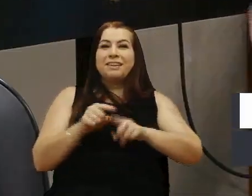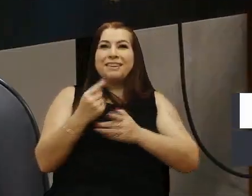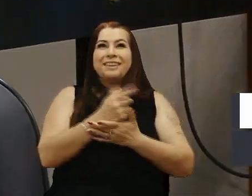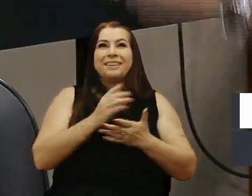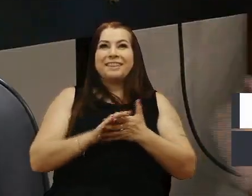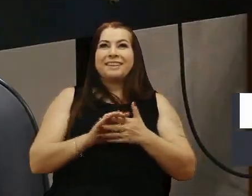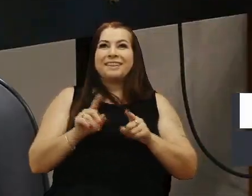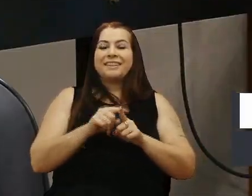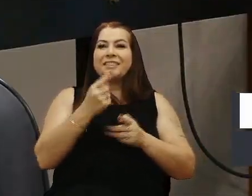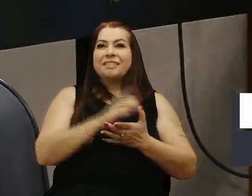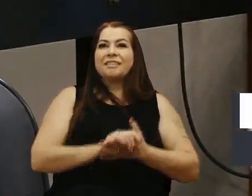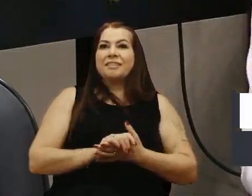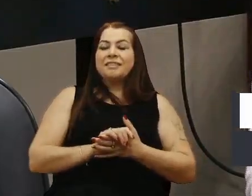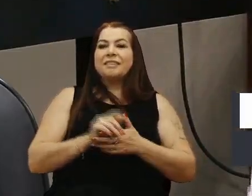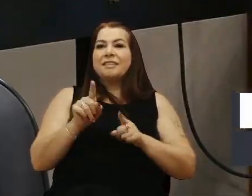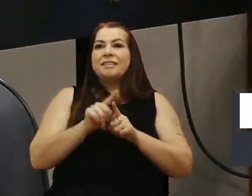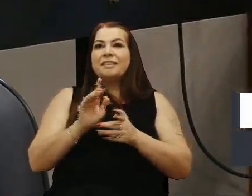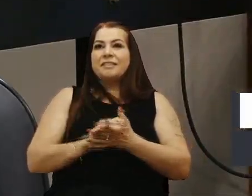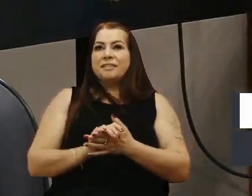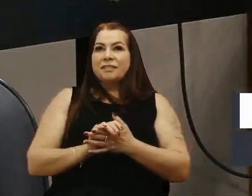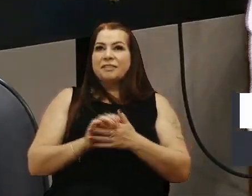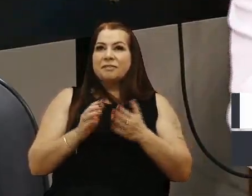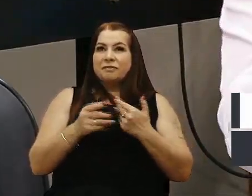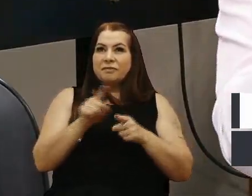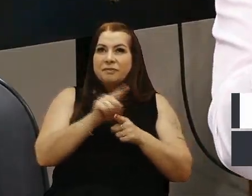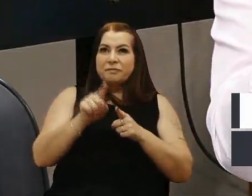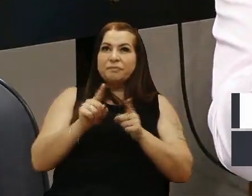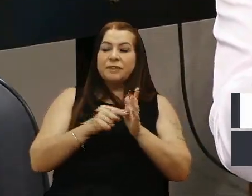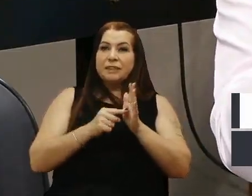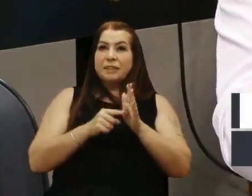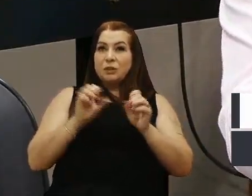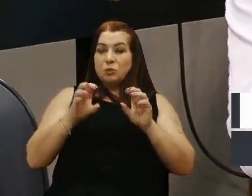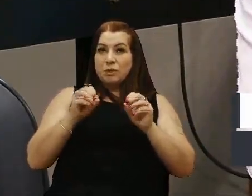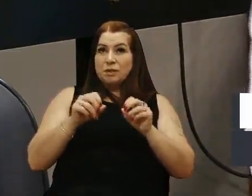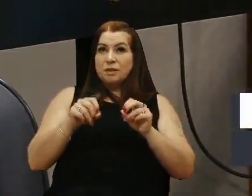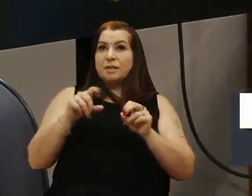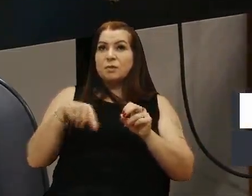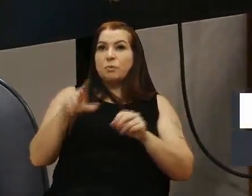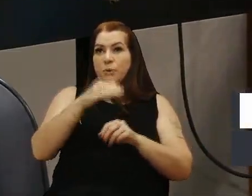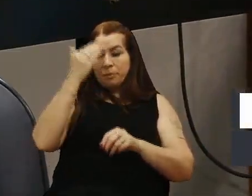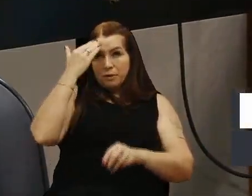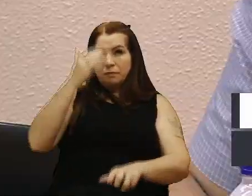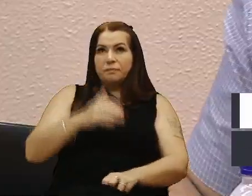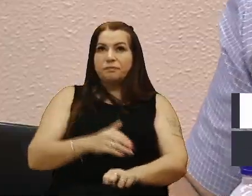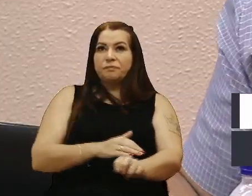Parabéns, Sandra, conta comigo. A gente vai continuar na luta por mais educação, uma educação de qualidade. Muito obrigado.